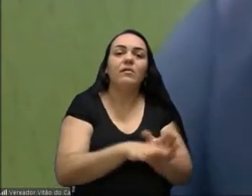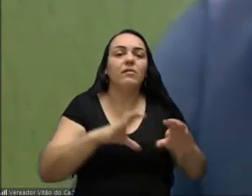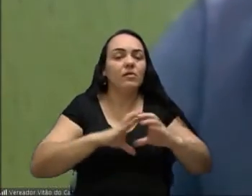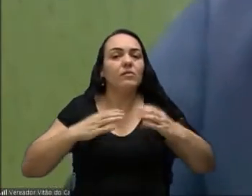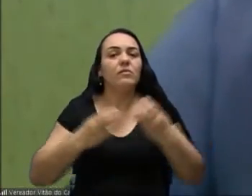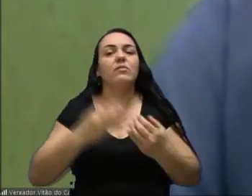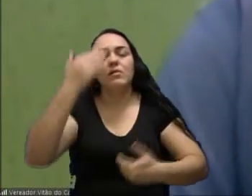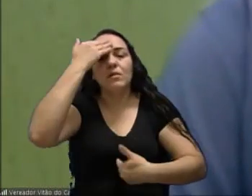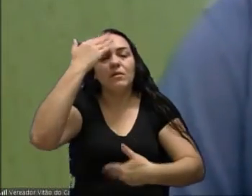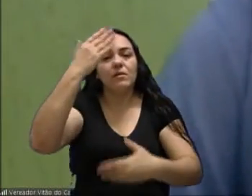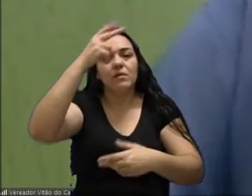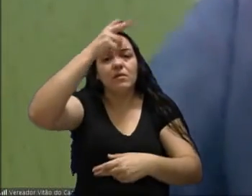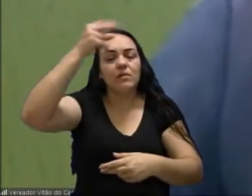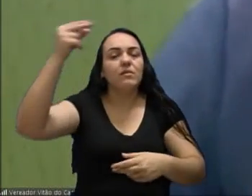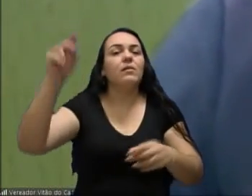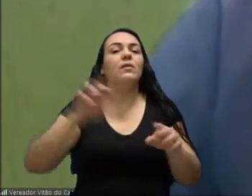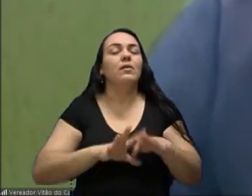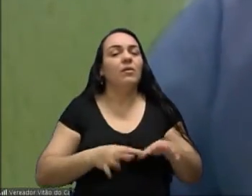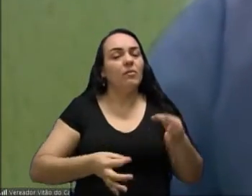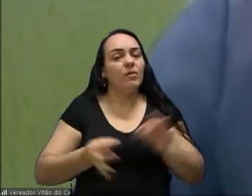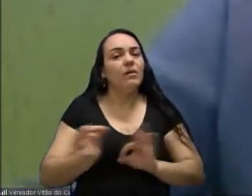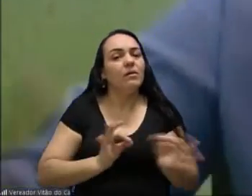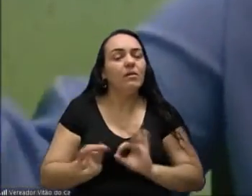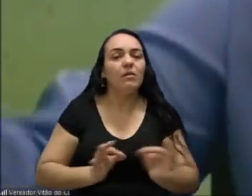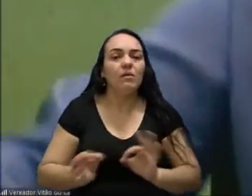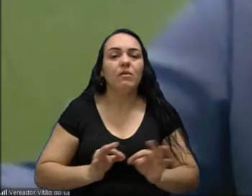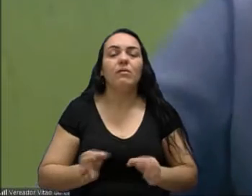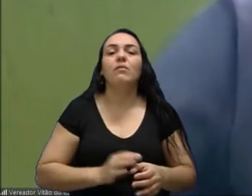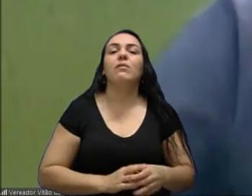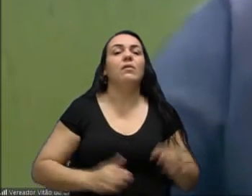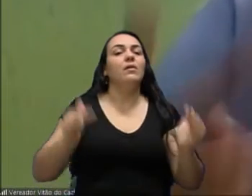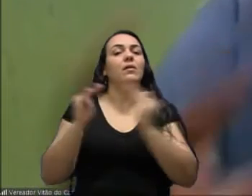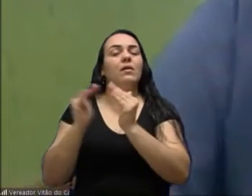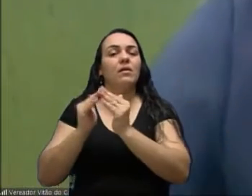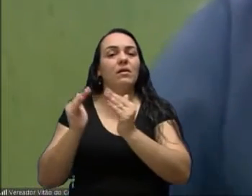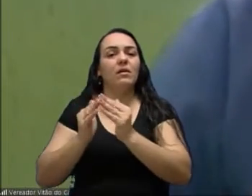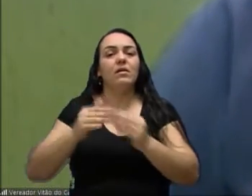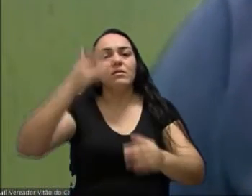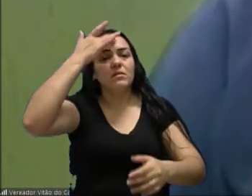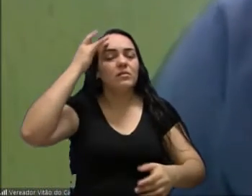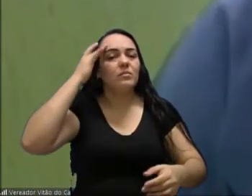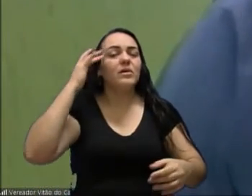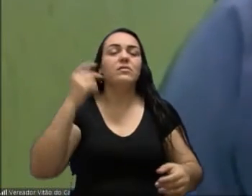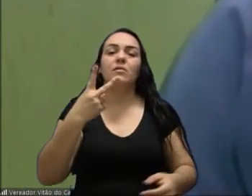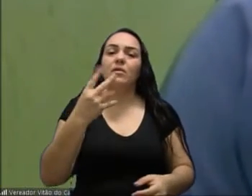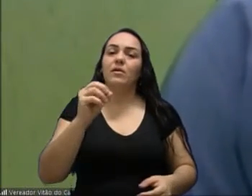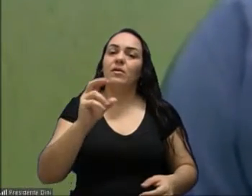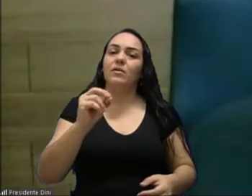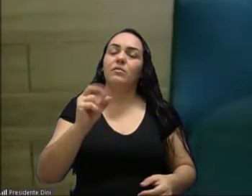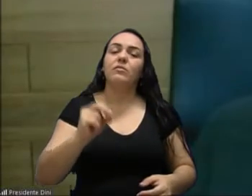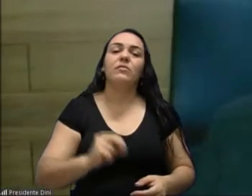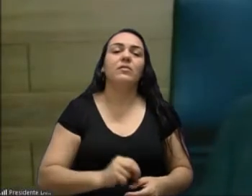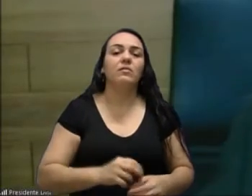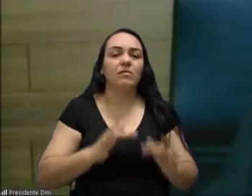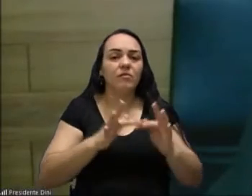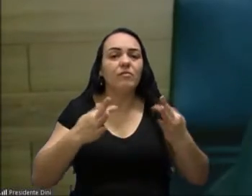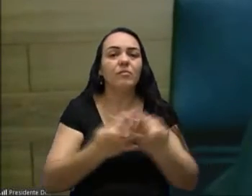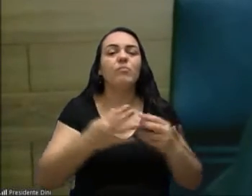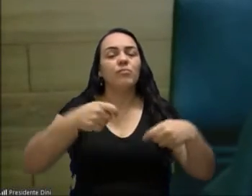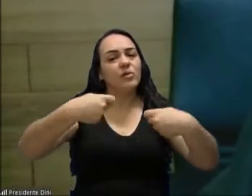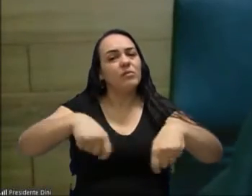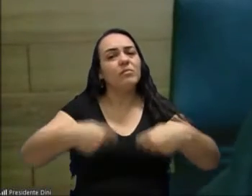agradecer a prefeita o pedido de regularizar o aluguel social daquele povo 200 famílias da 51 então